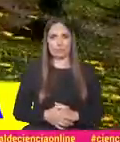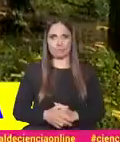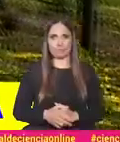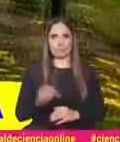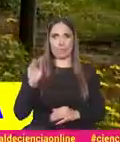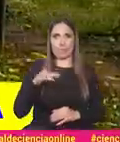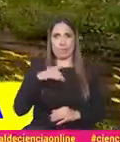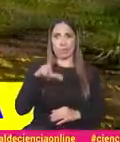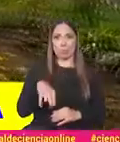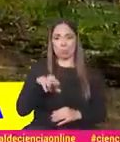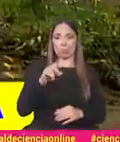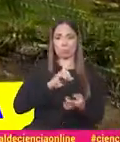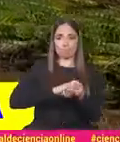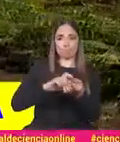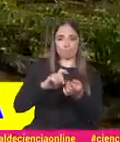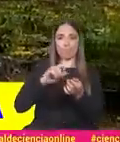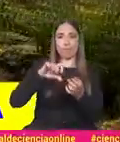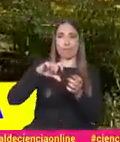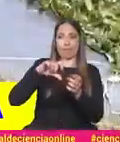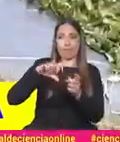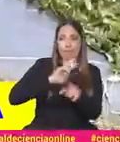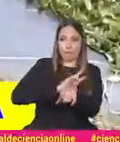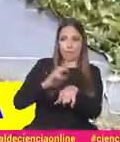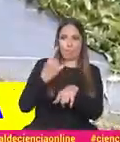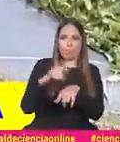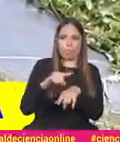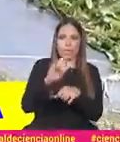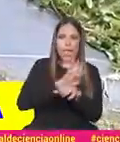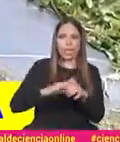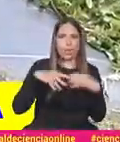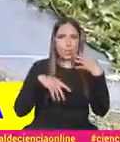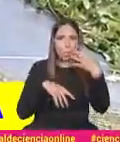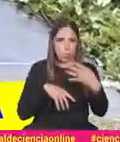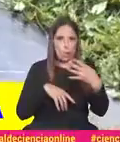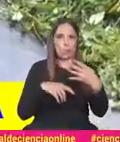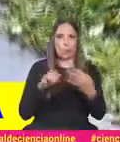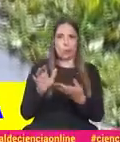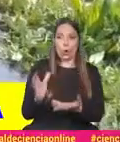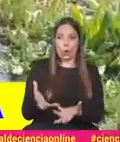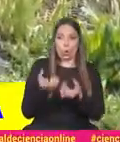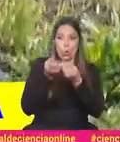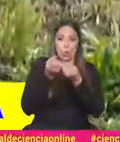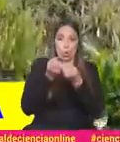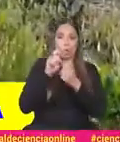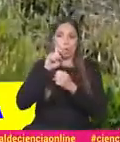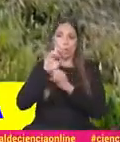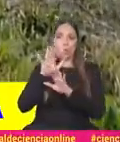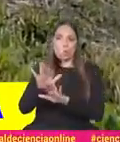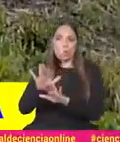O Banco Português Germoplasma Vegetal tem 4 grandes áreas de atividade: colheita,